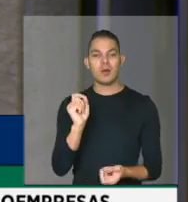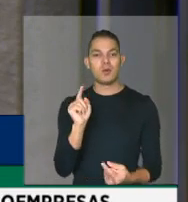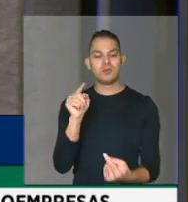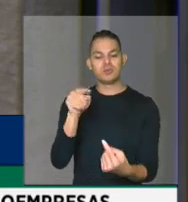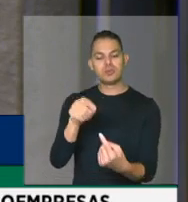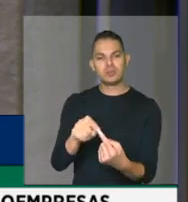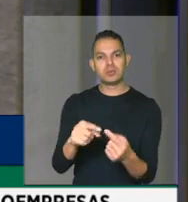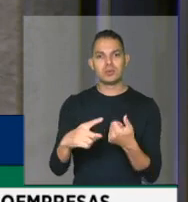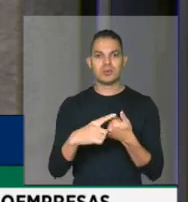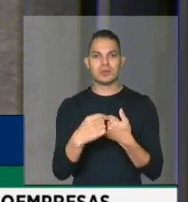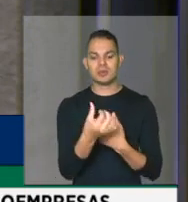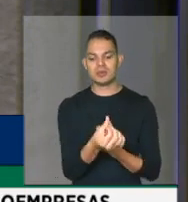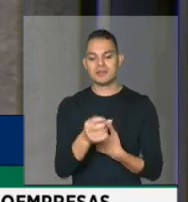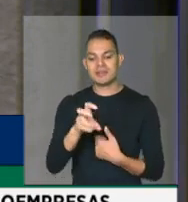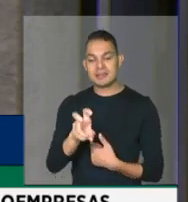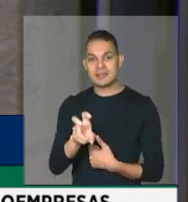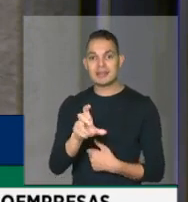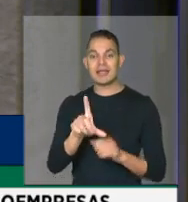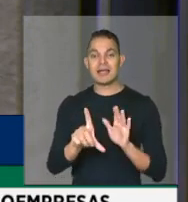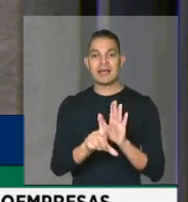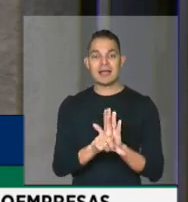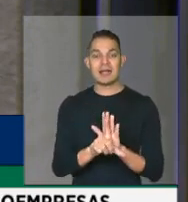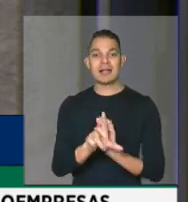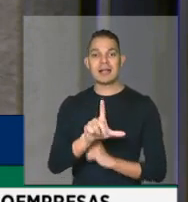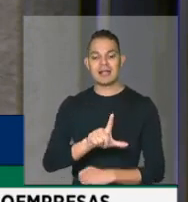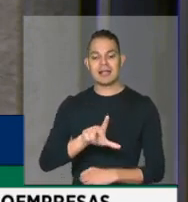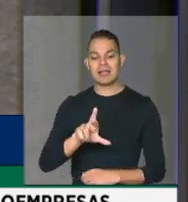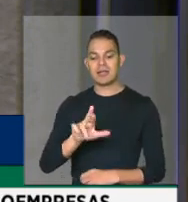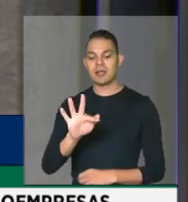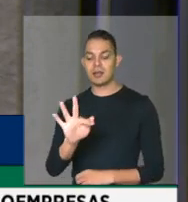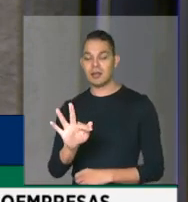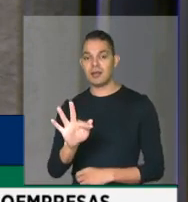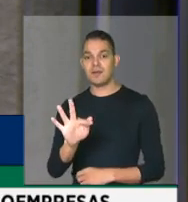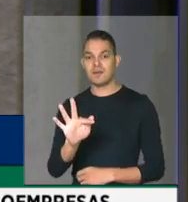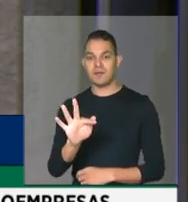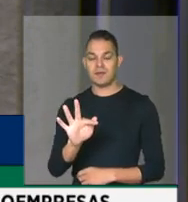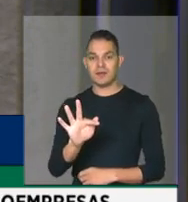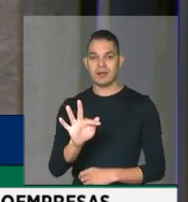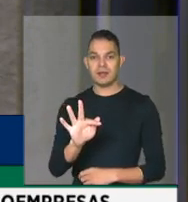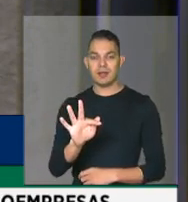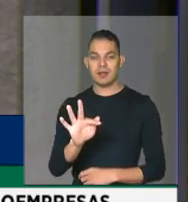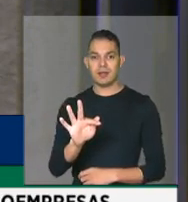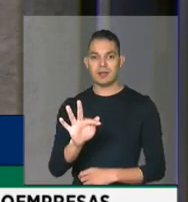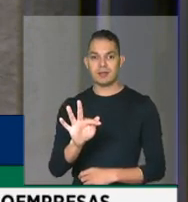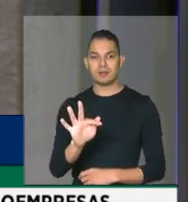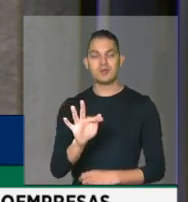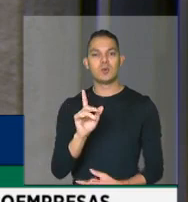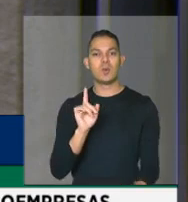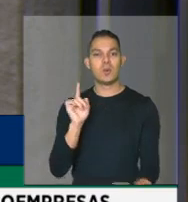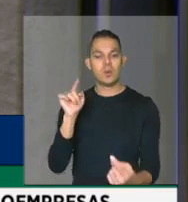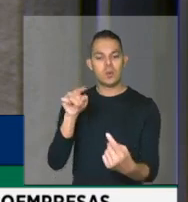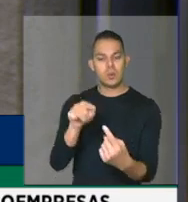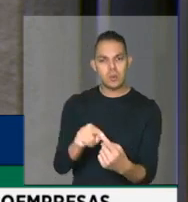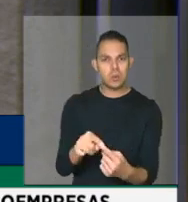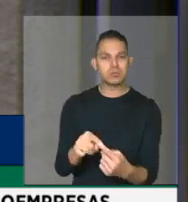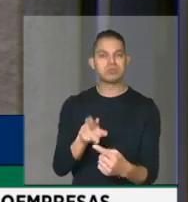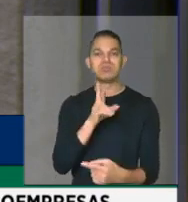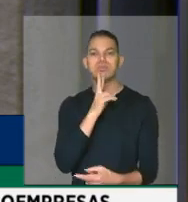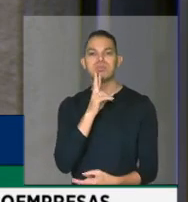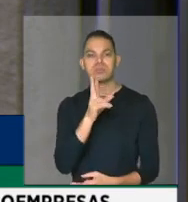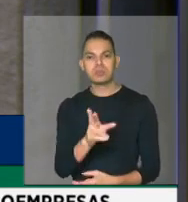do artigo 65 da Lei de Responsabilidade Fiscal, notadamente para as dispensas do atingimento dos resultados